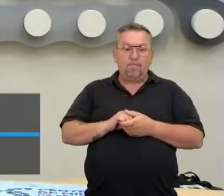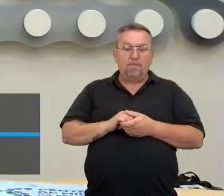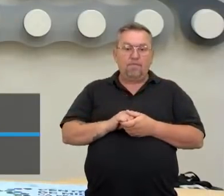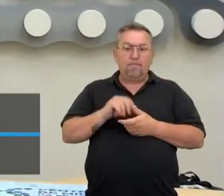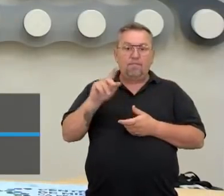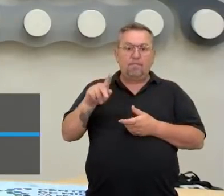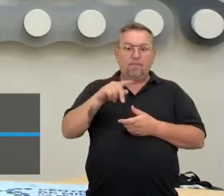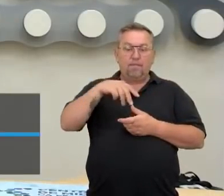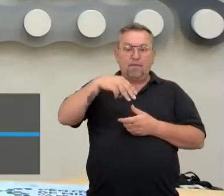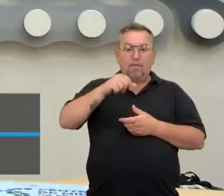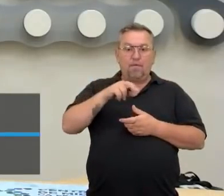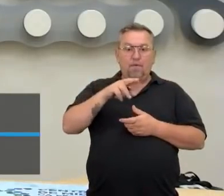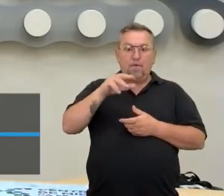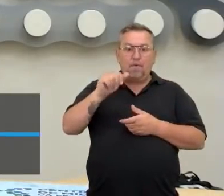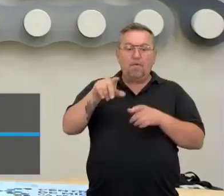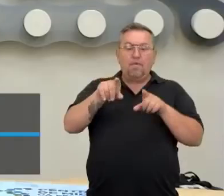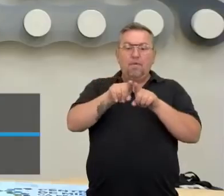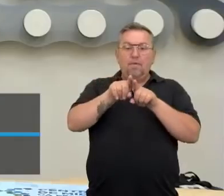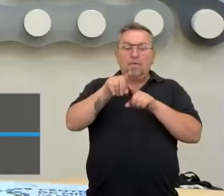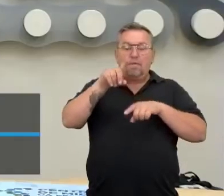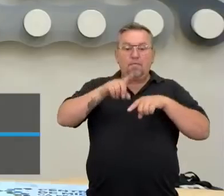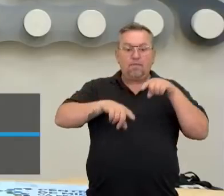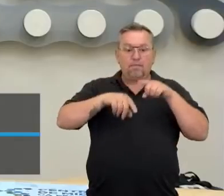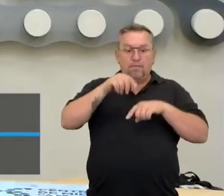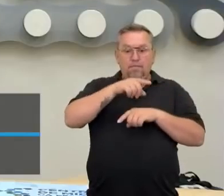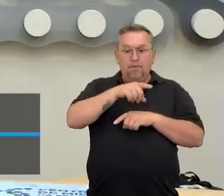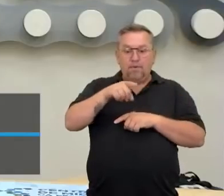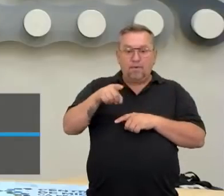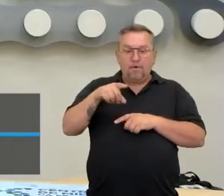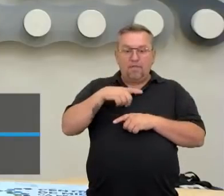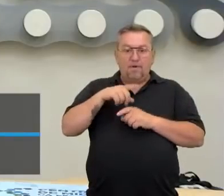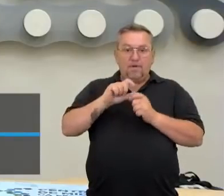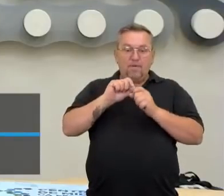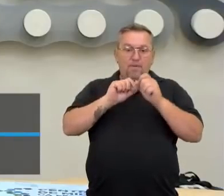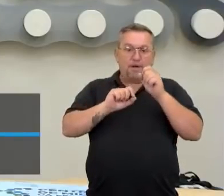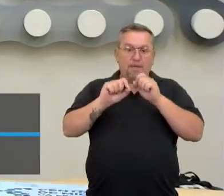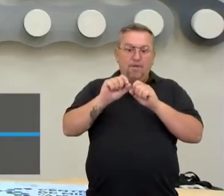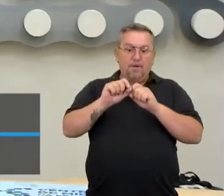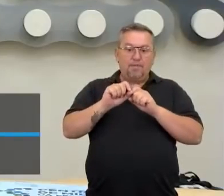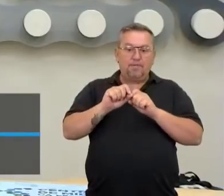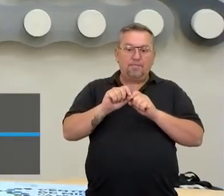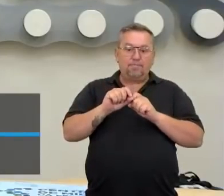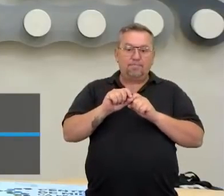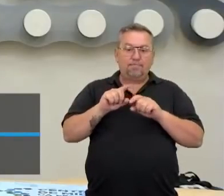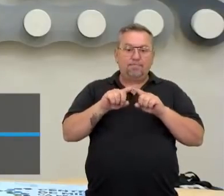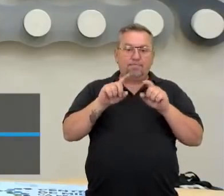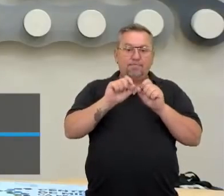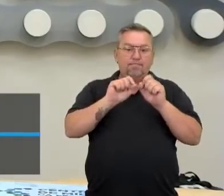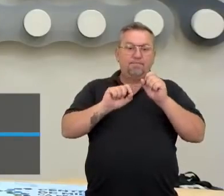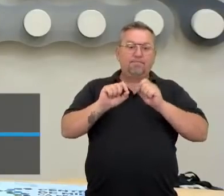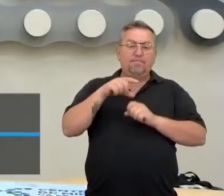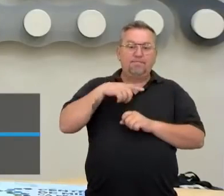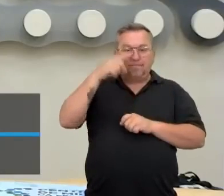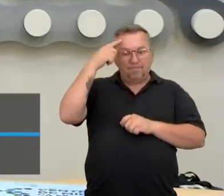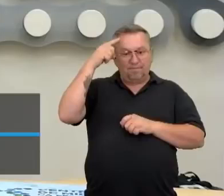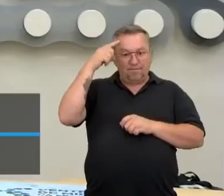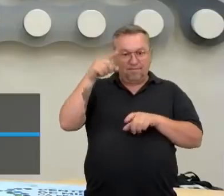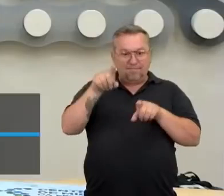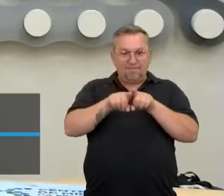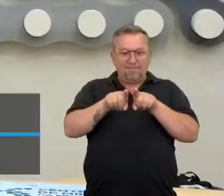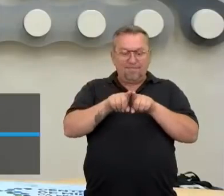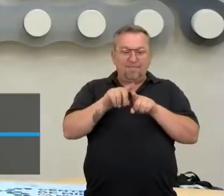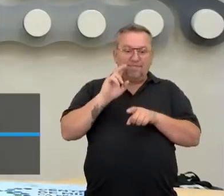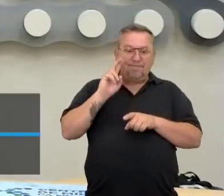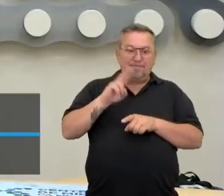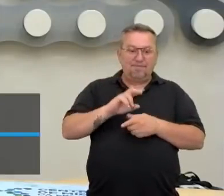a professora Márcia também tem um material que vocês, com essas perguntas, respondendo, vocês já conseguem pensar no argumento. Então,